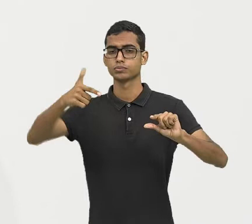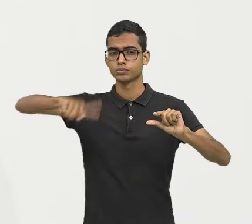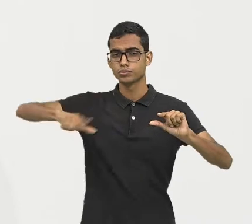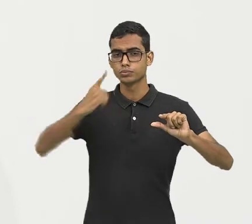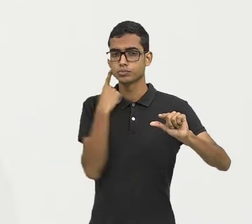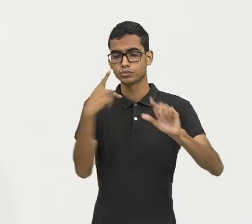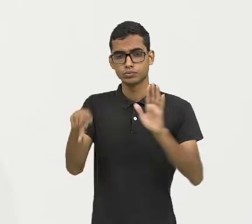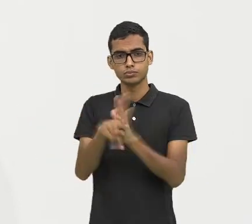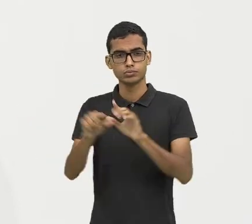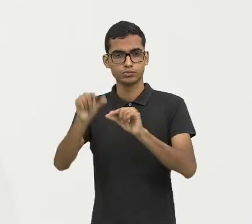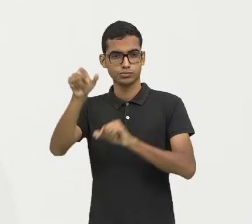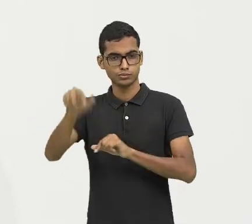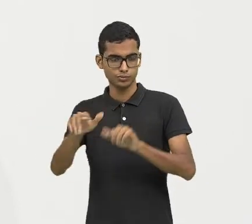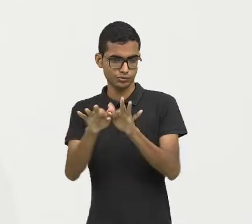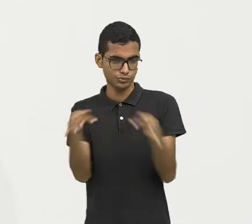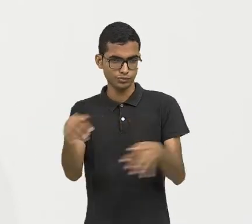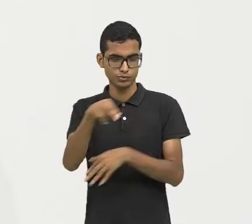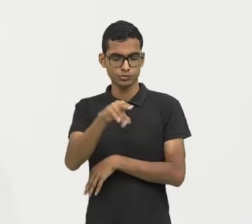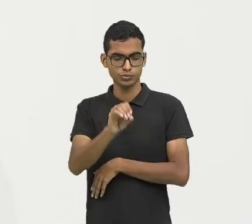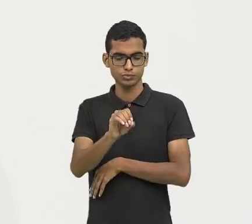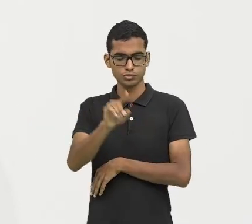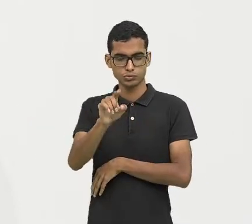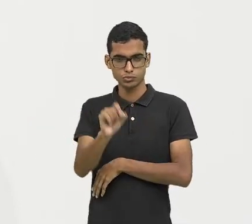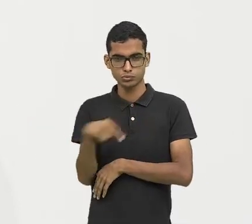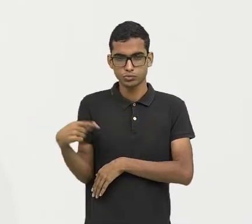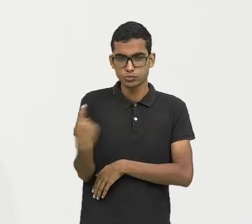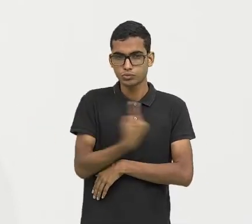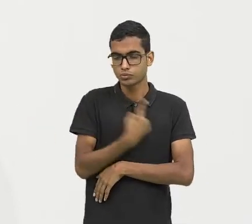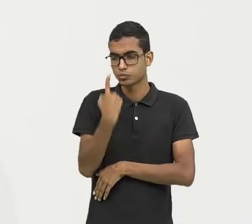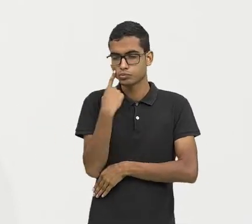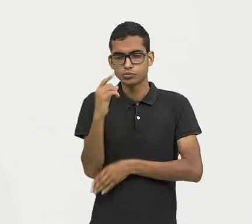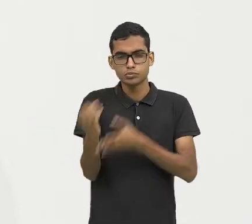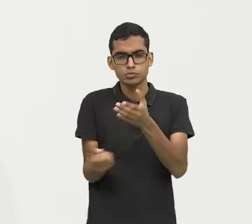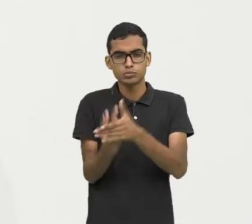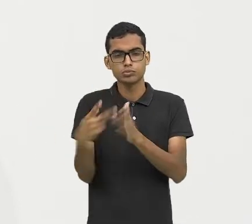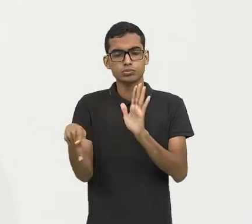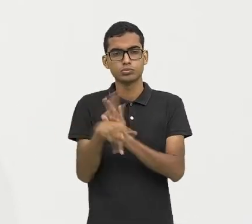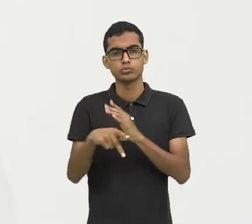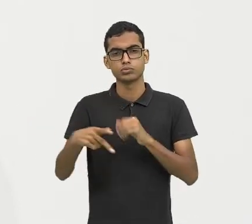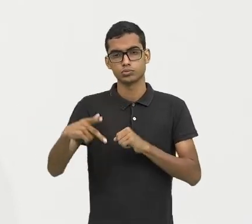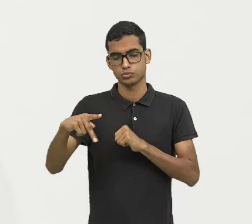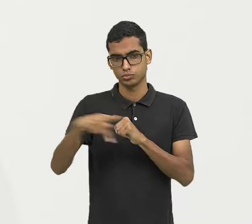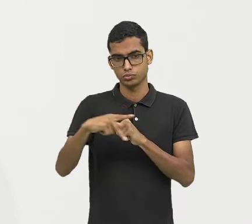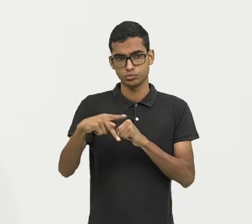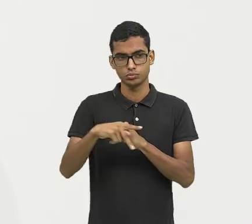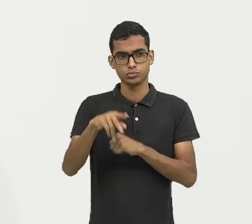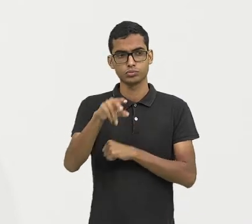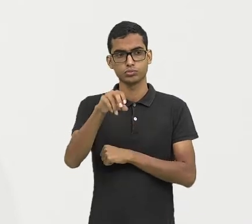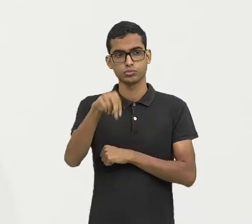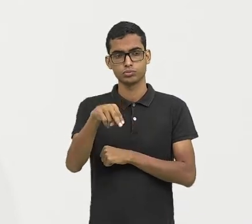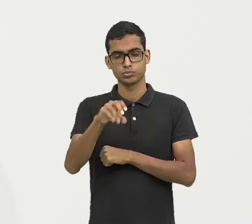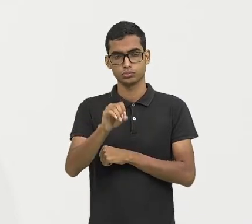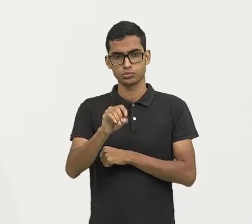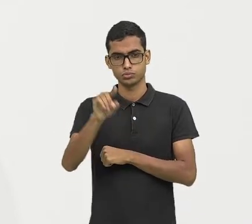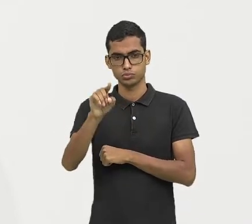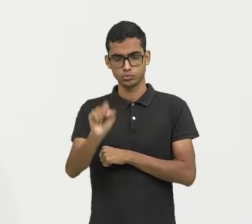até um sujeito simples. Percebam que ele é formado apenas pelo pronome nós,